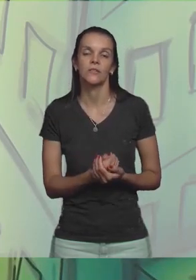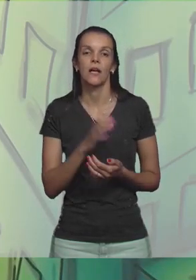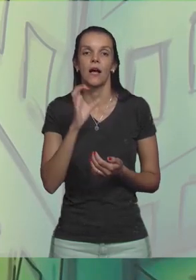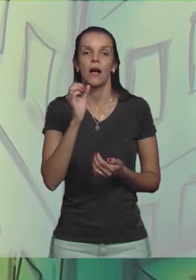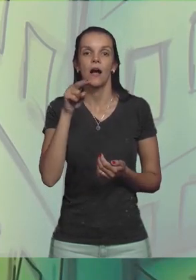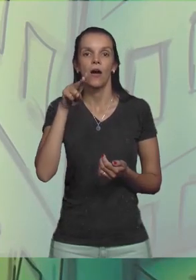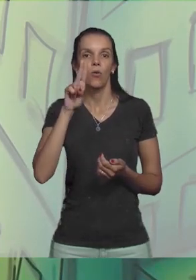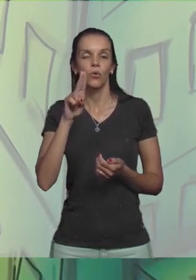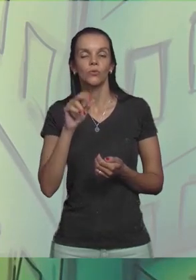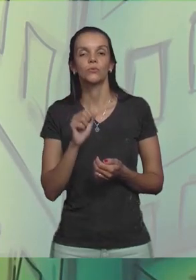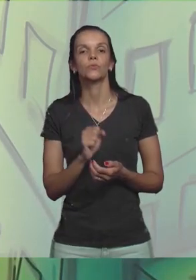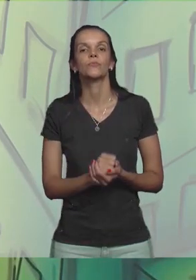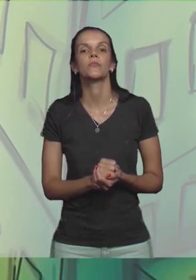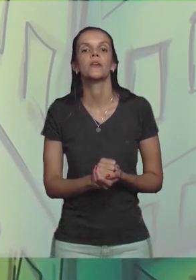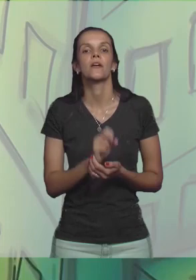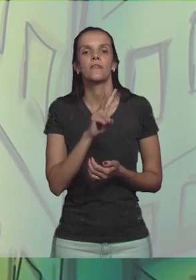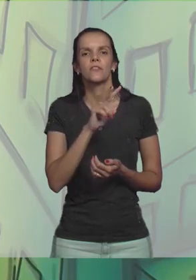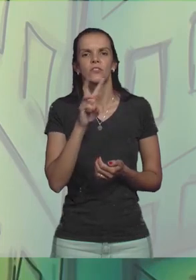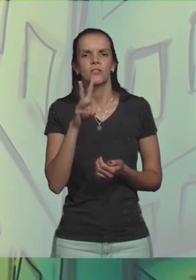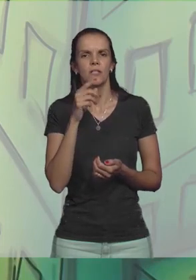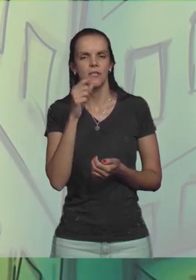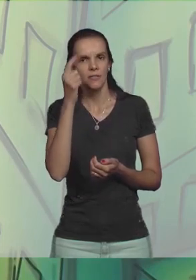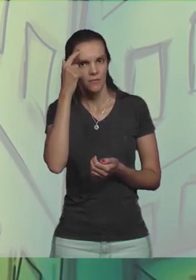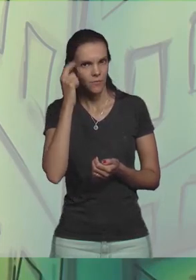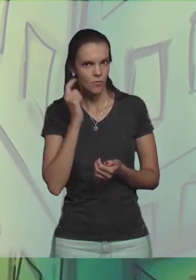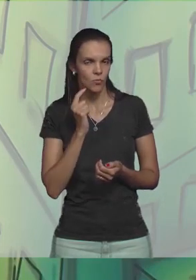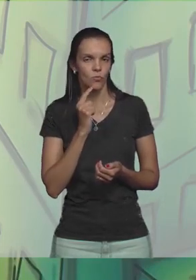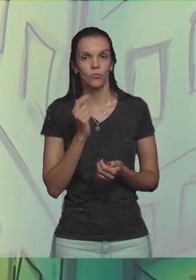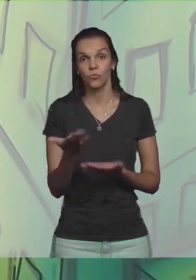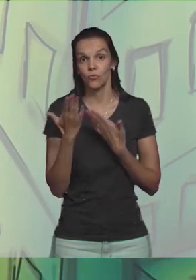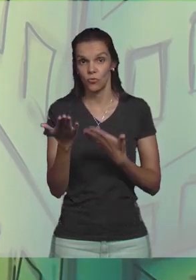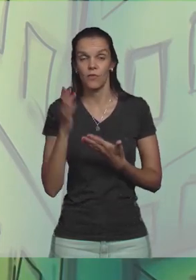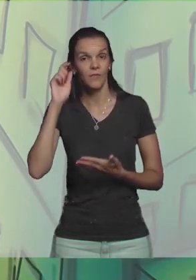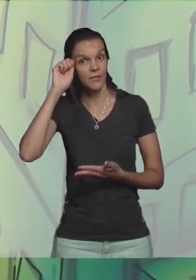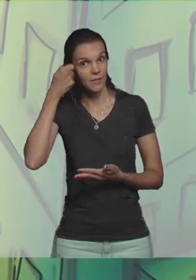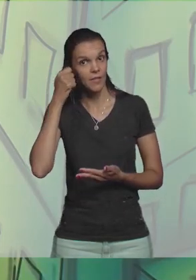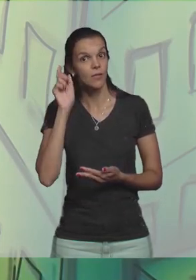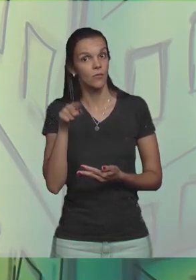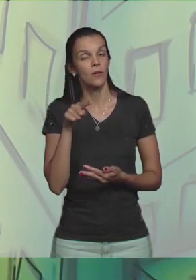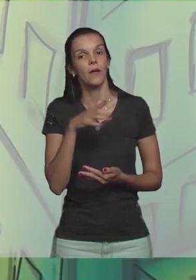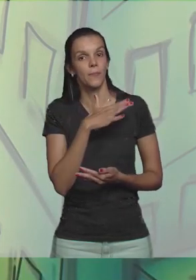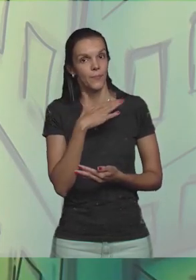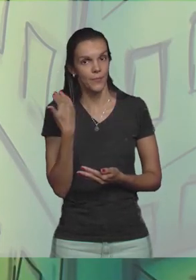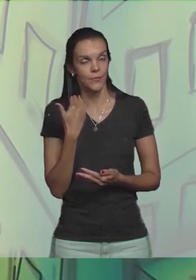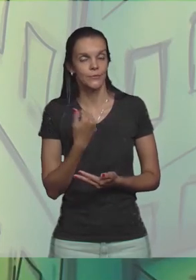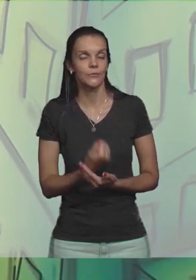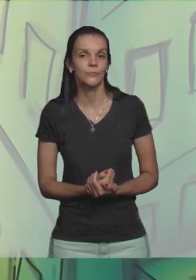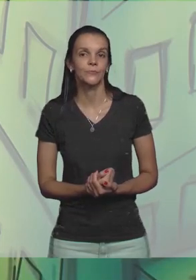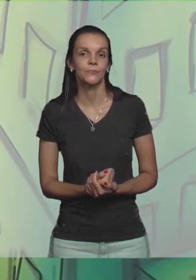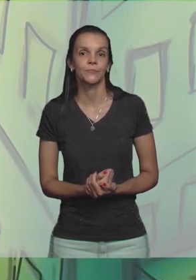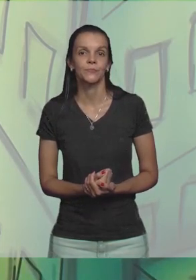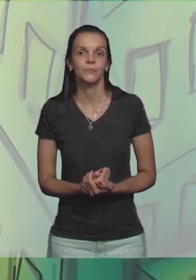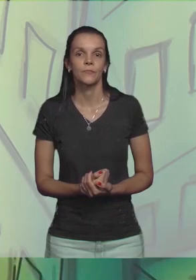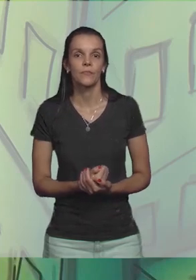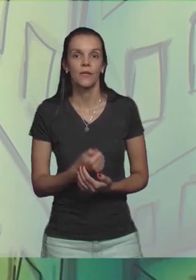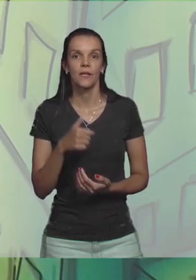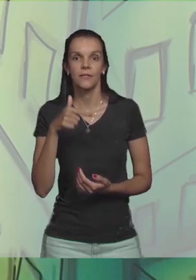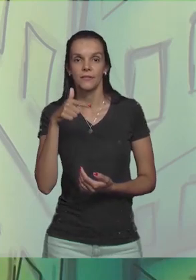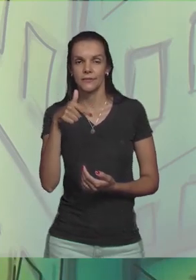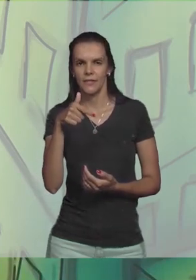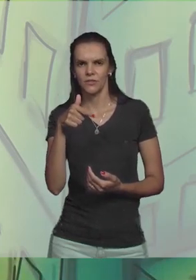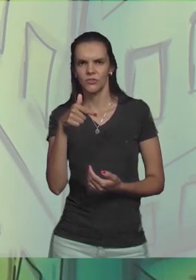a ONU, a cada 23 minutos, né, um adolescente negro, um jovem negro, é morto. Né. E